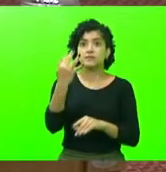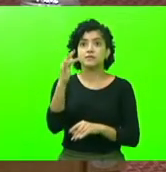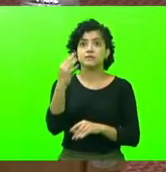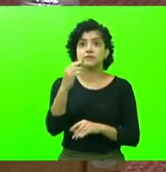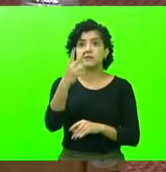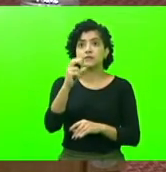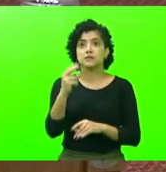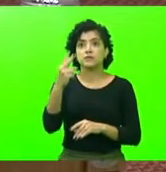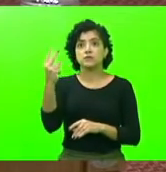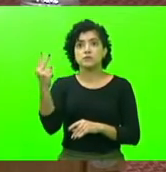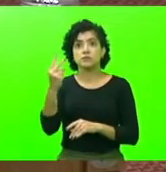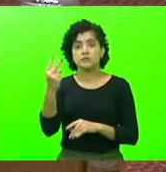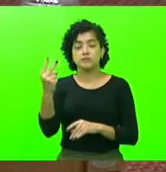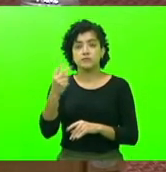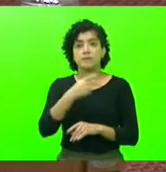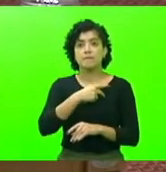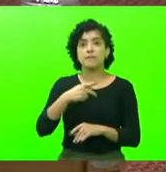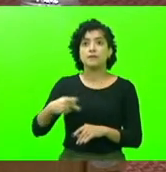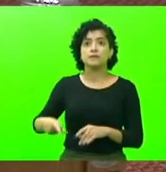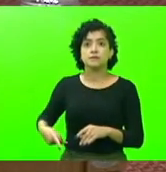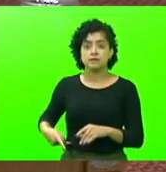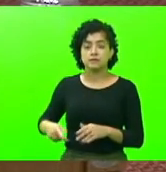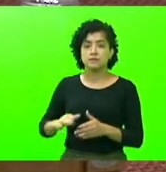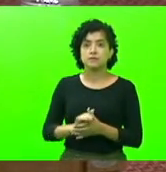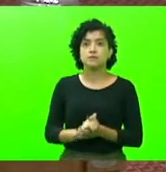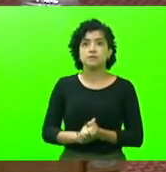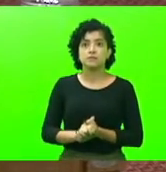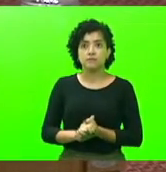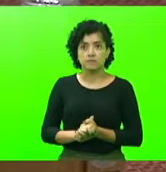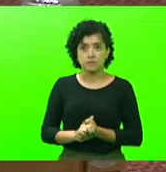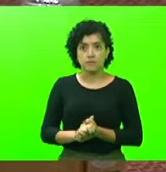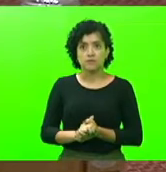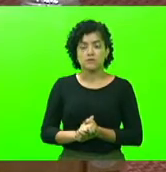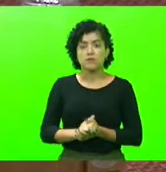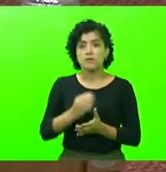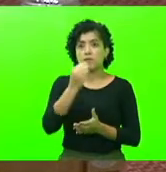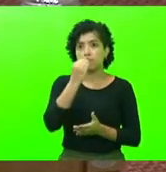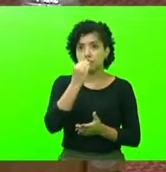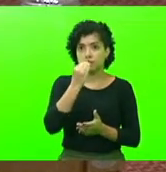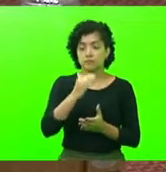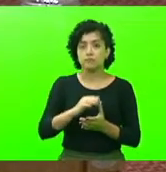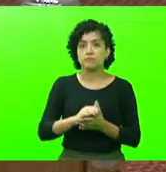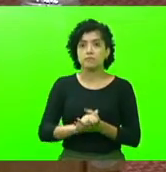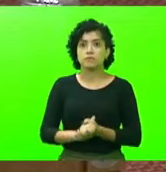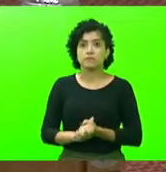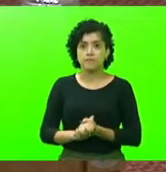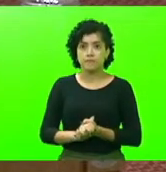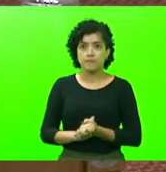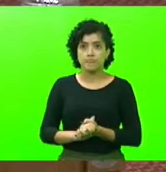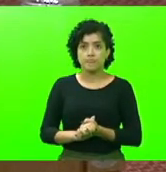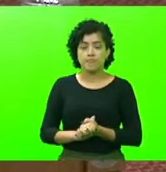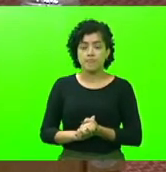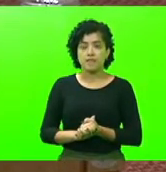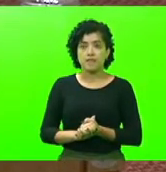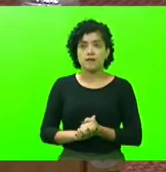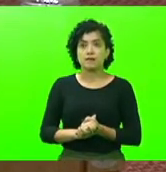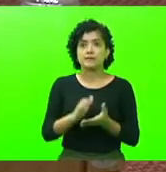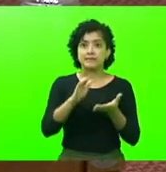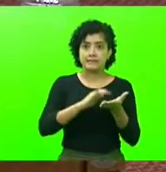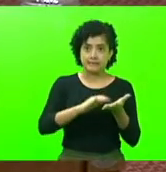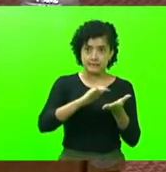2022. Presidência, deputados, Moacir Sopelsa e Maurício Crudilarc.